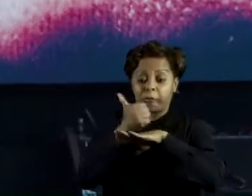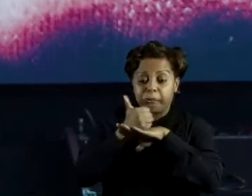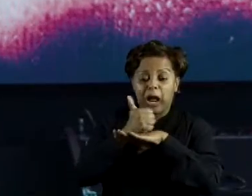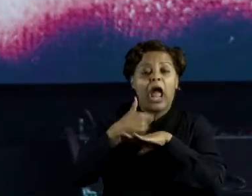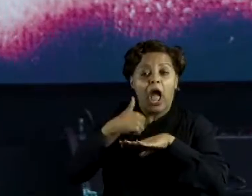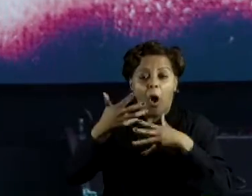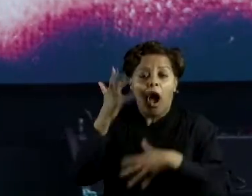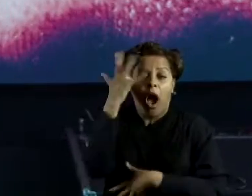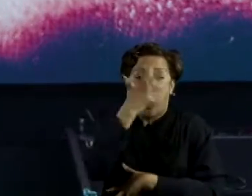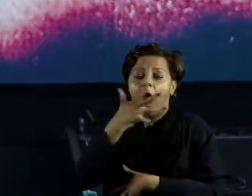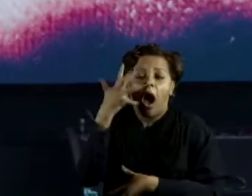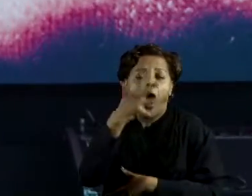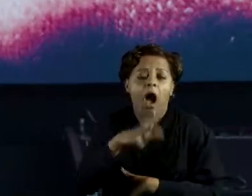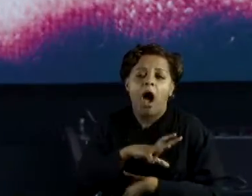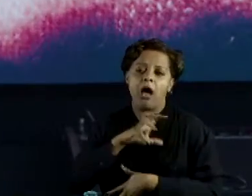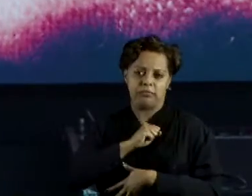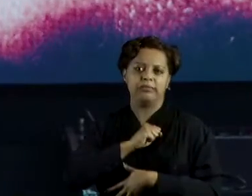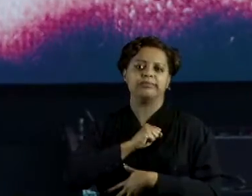aspecto é fazer aquilo que eu sei.